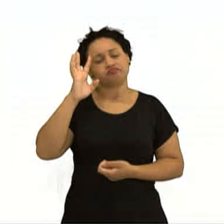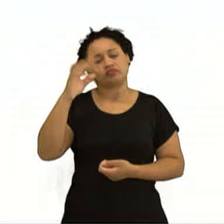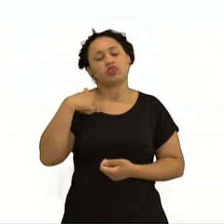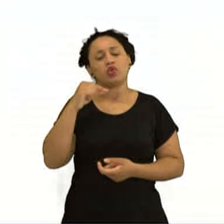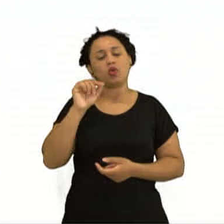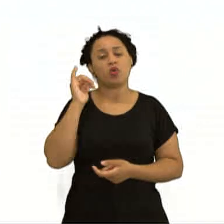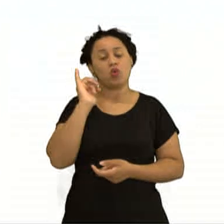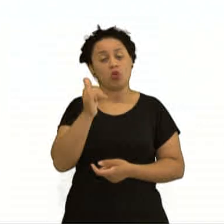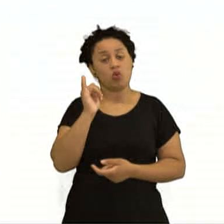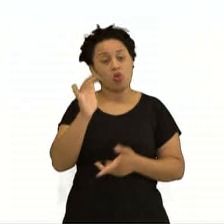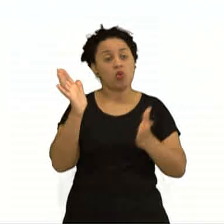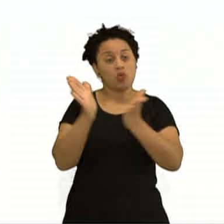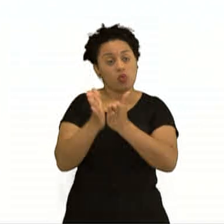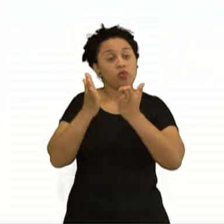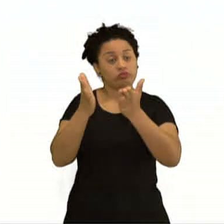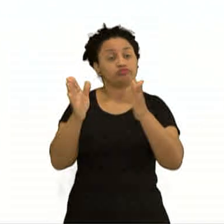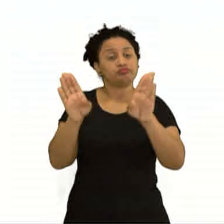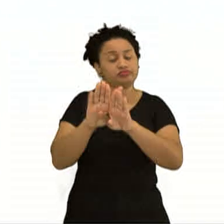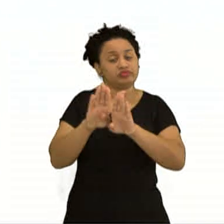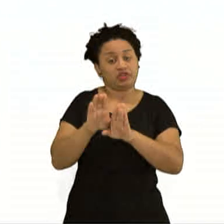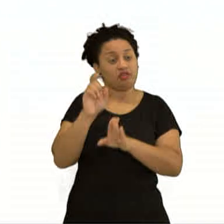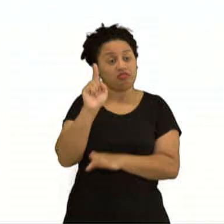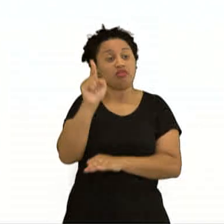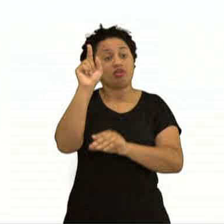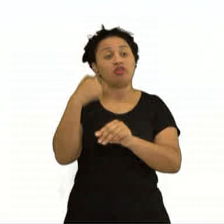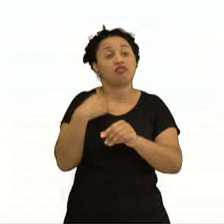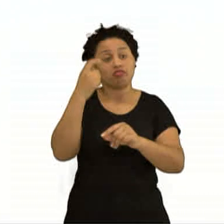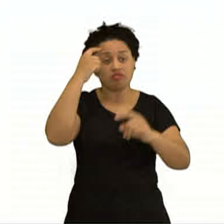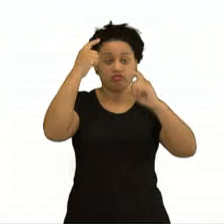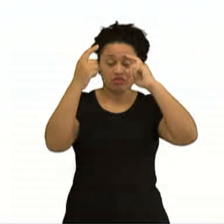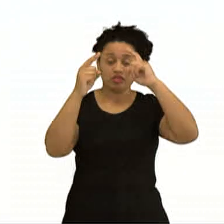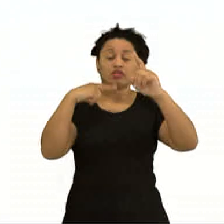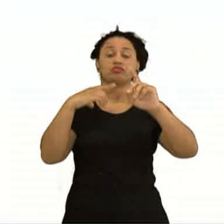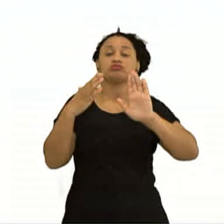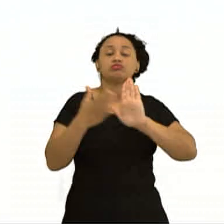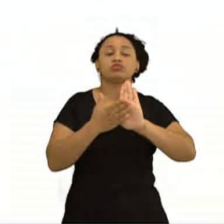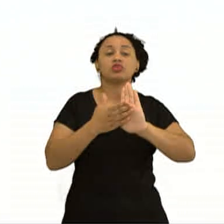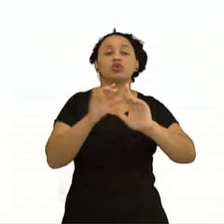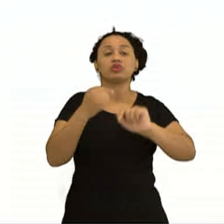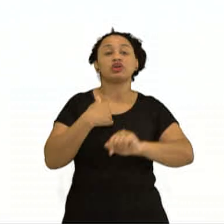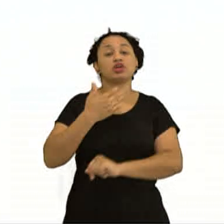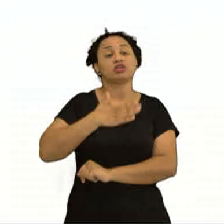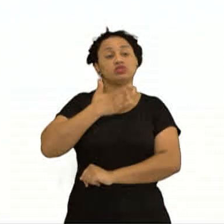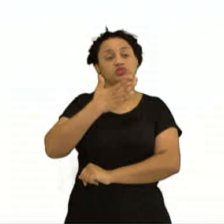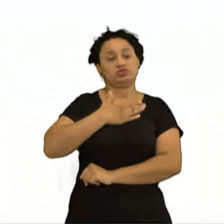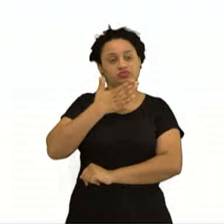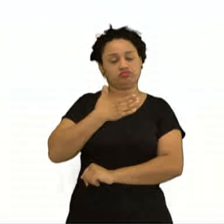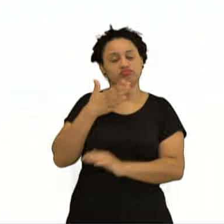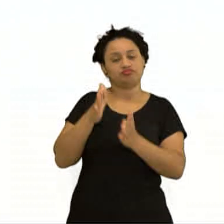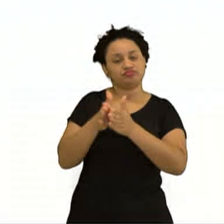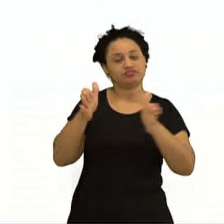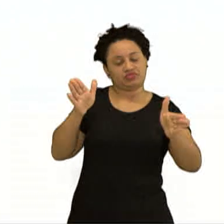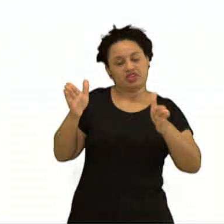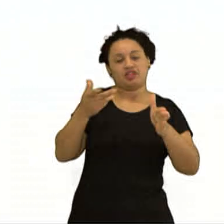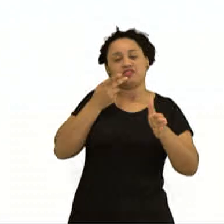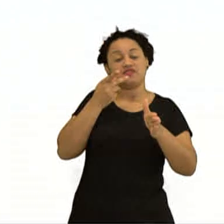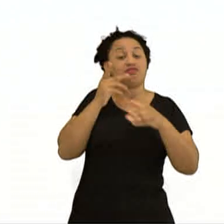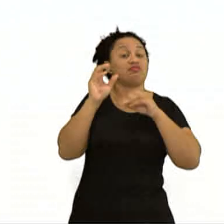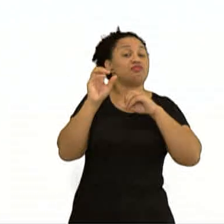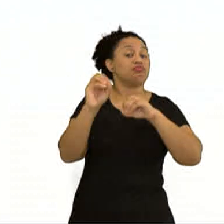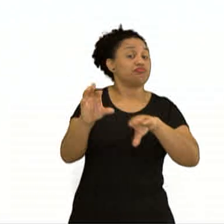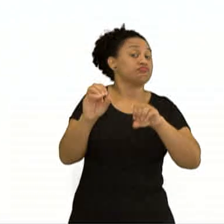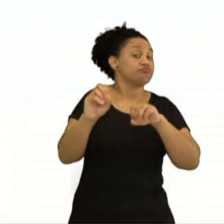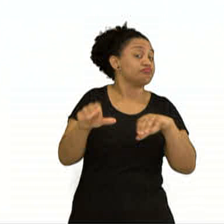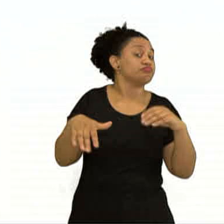maravilhosos, incluindo os de fada, foram criados com o propósito de assustar. Na época, eles chamavam de